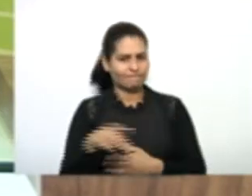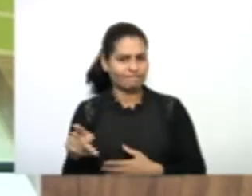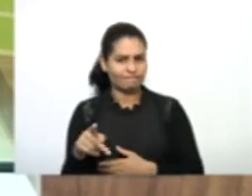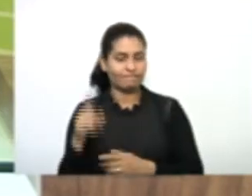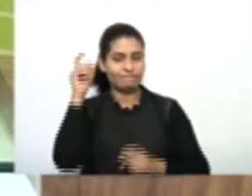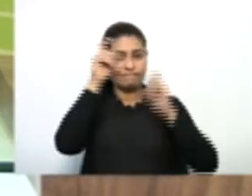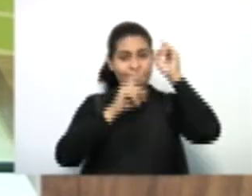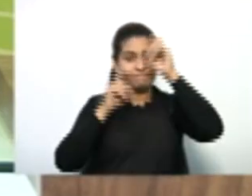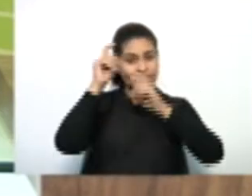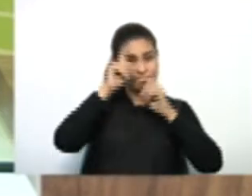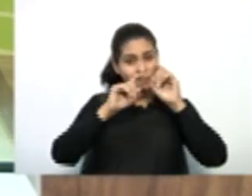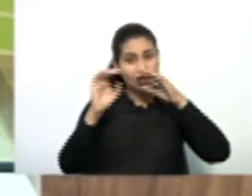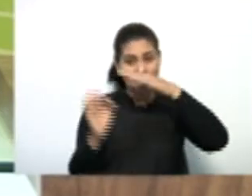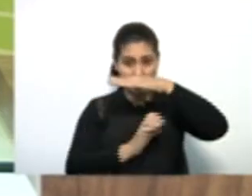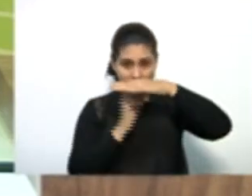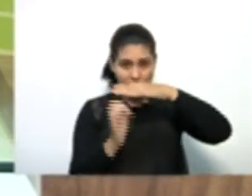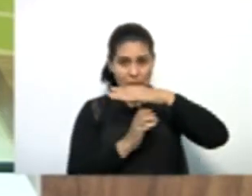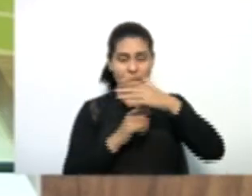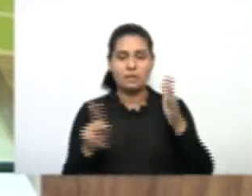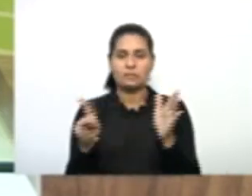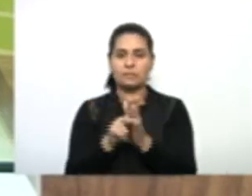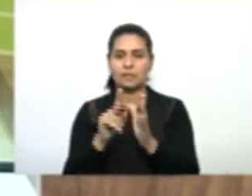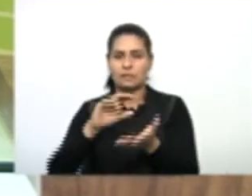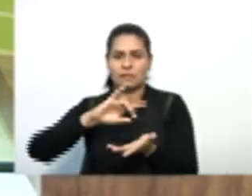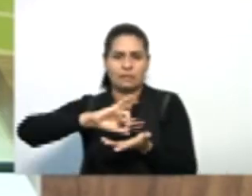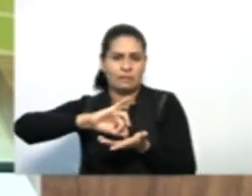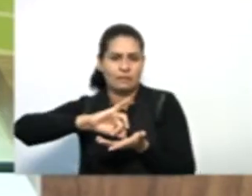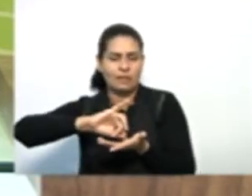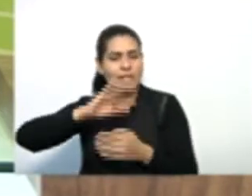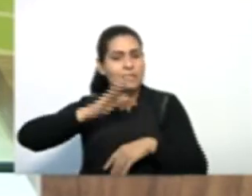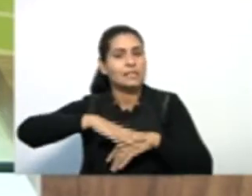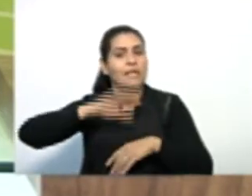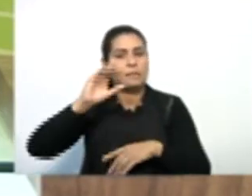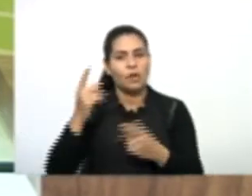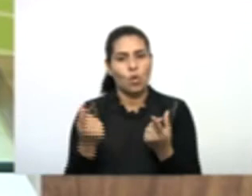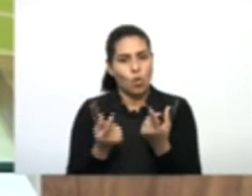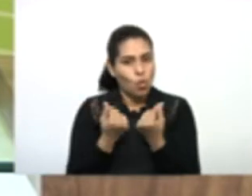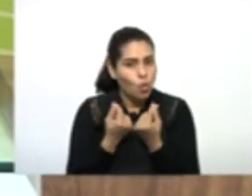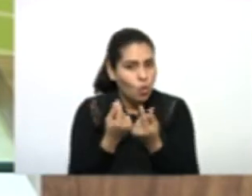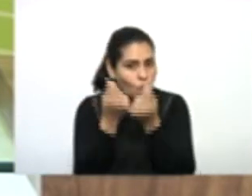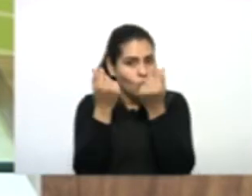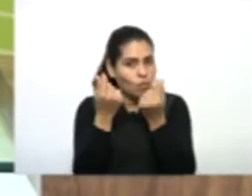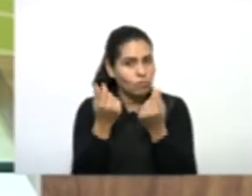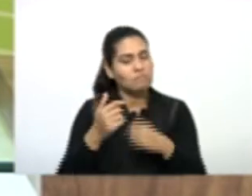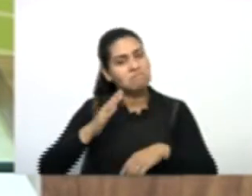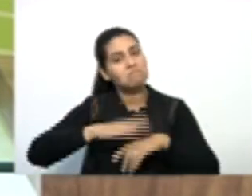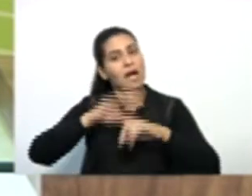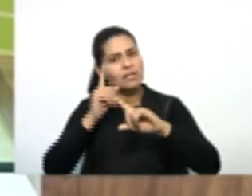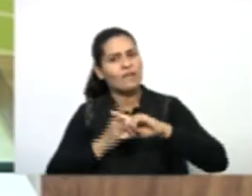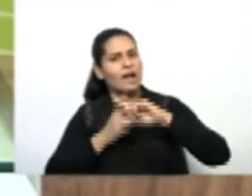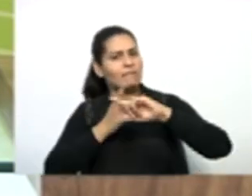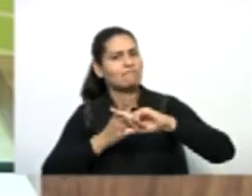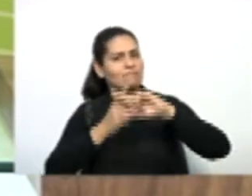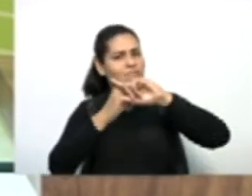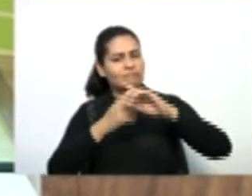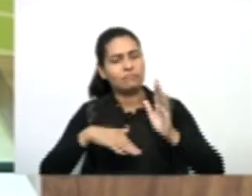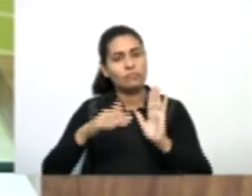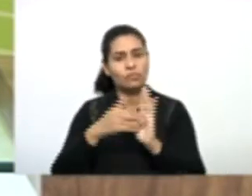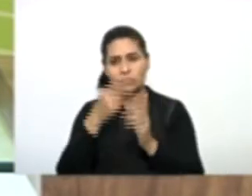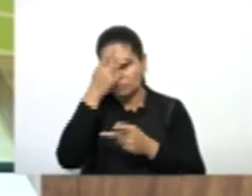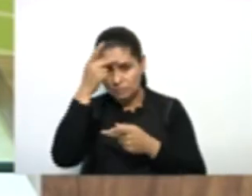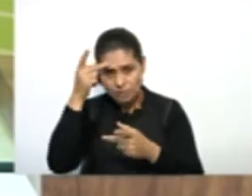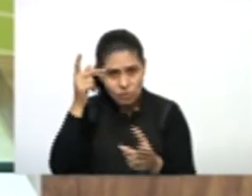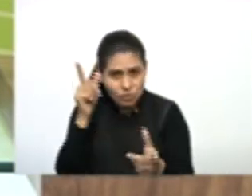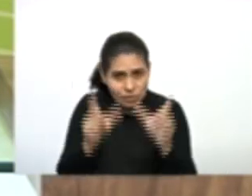A preocupação da empresa do sistema capitalista é sempre gerar lucro, gerar valor aos seus